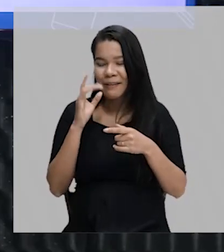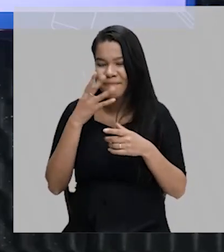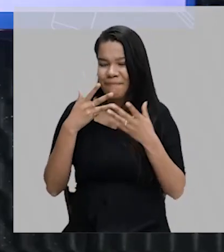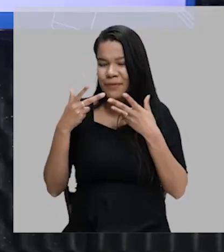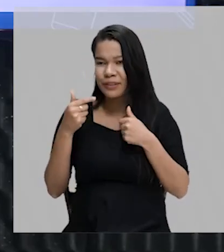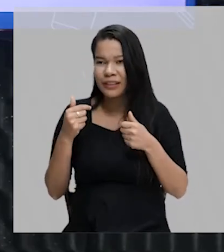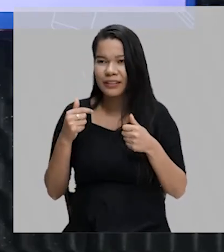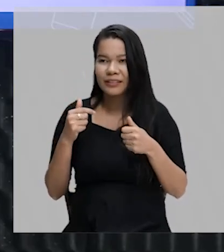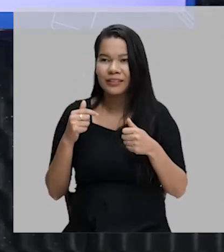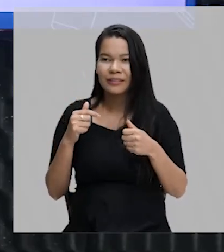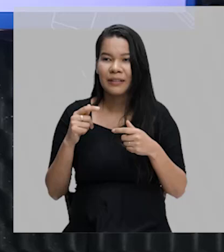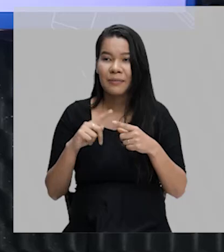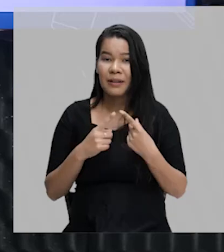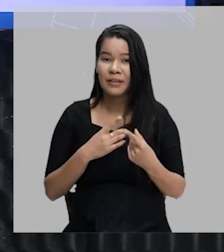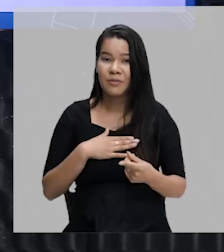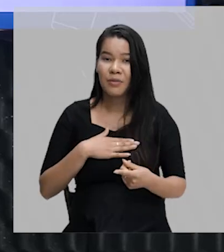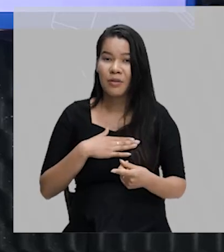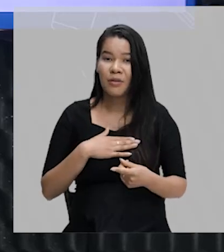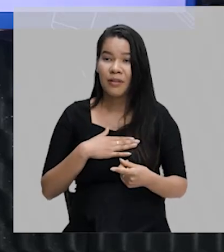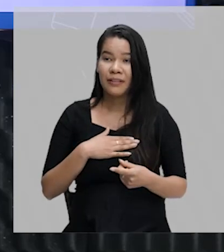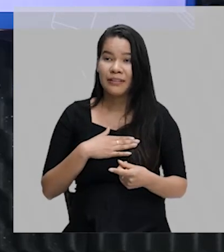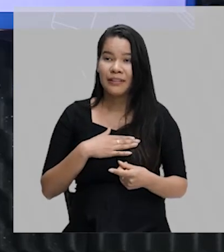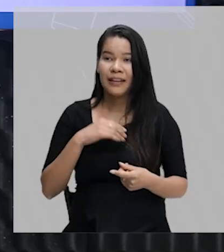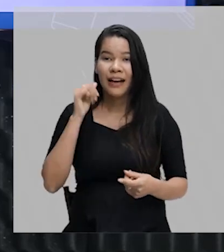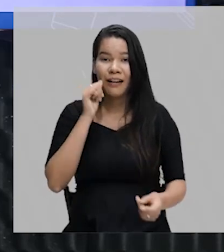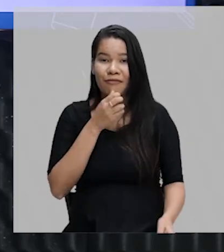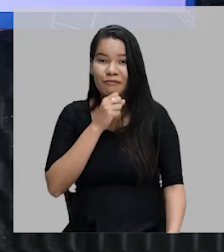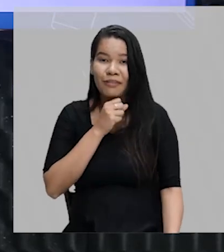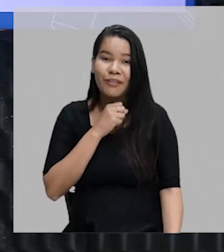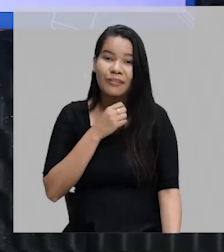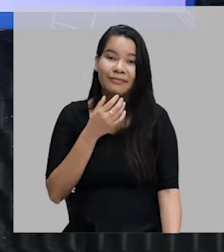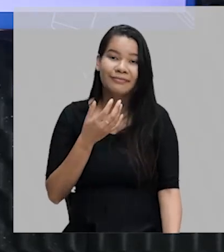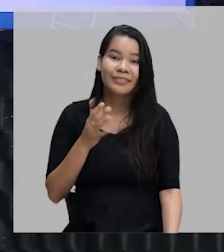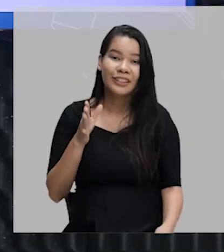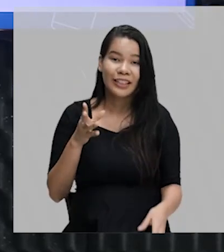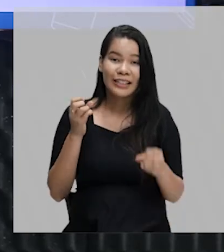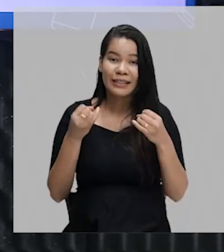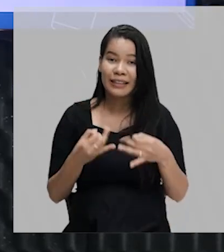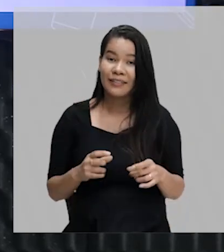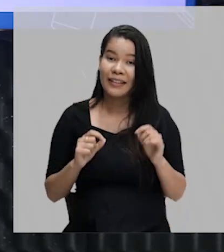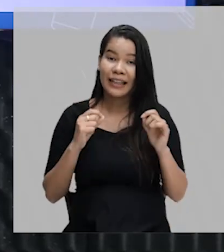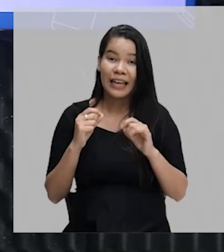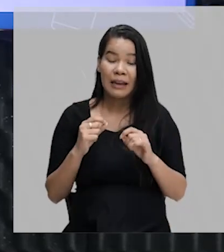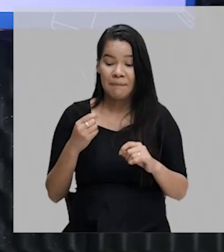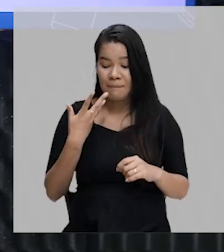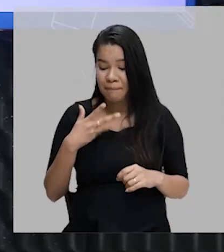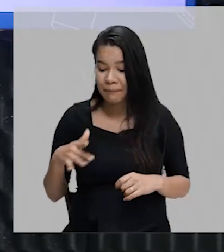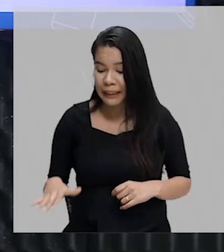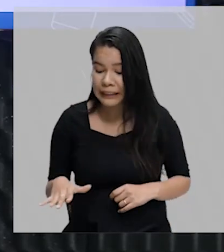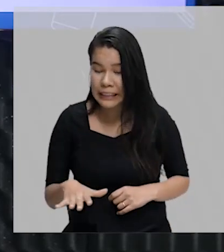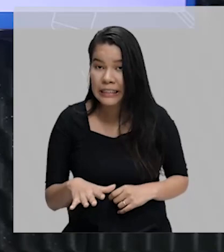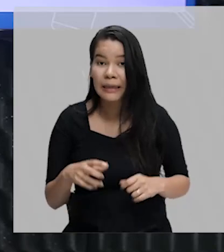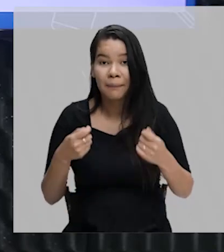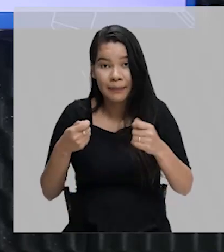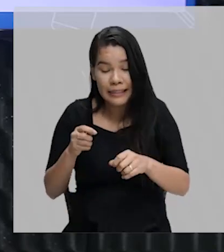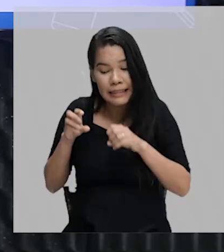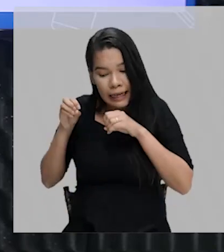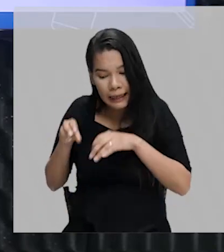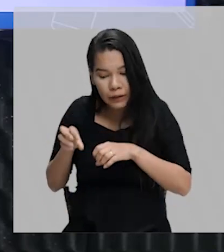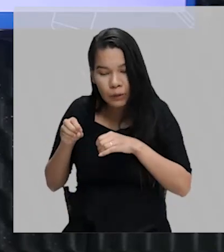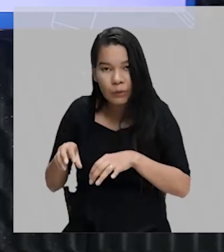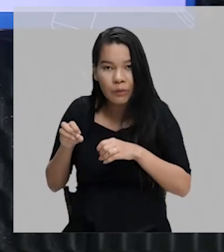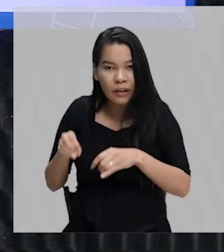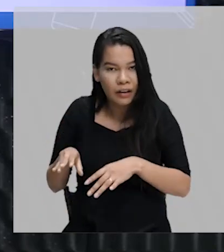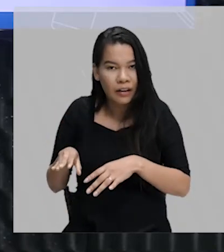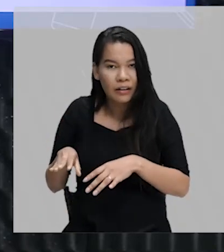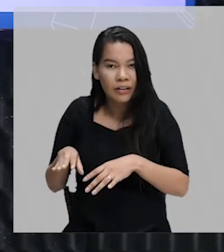Mas meu avô dizia que é de pequeno que se torce o pepino. Então, é de pequeno que a gente vai educando a criança para